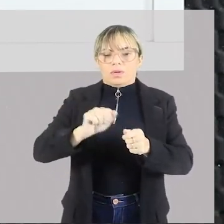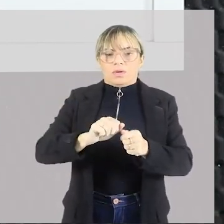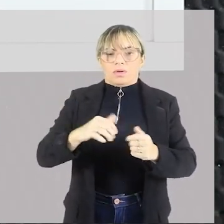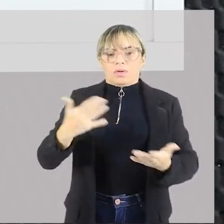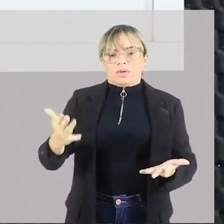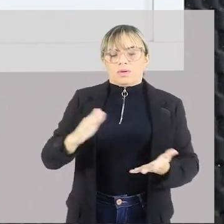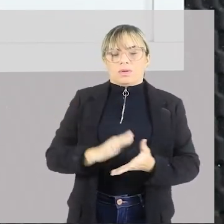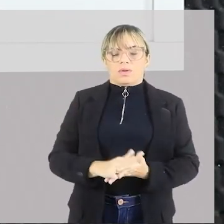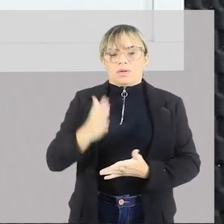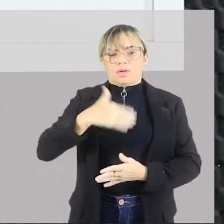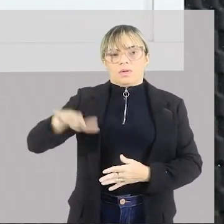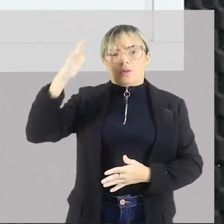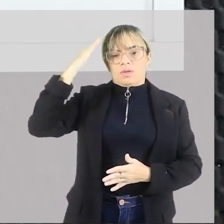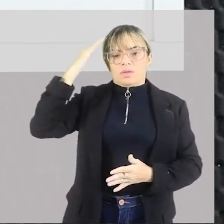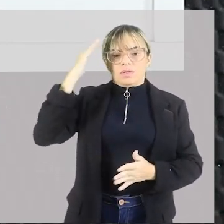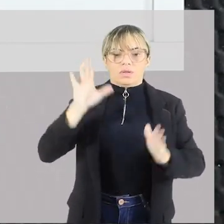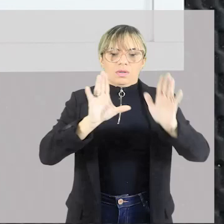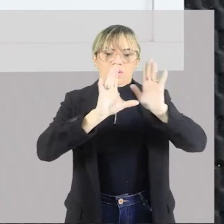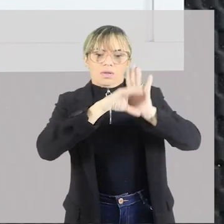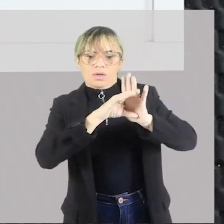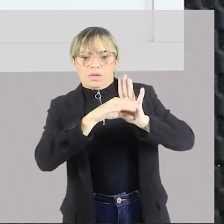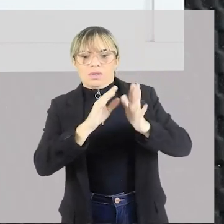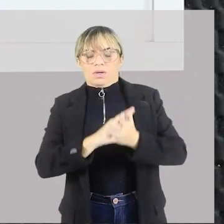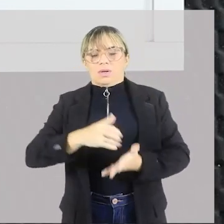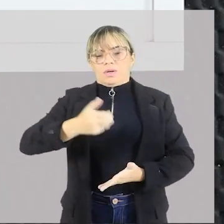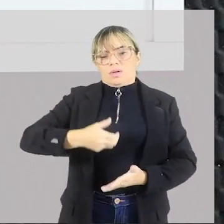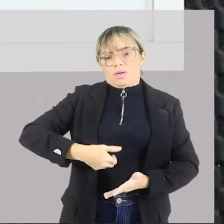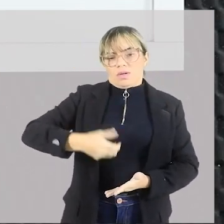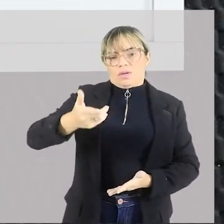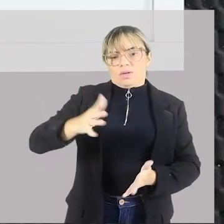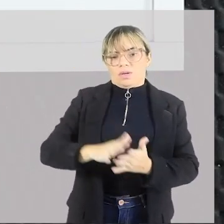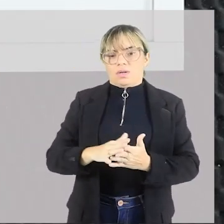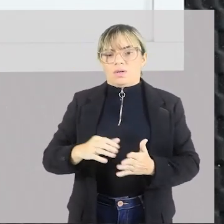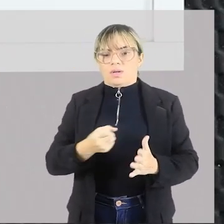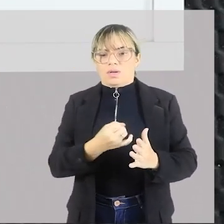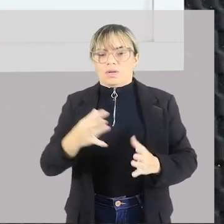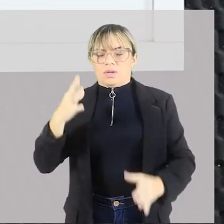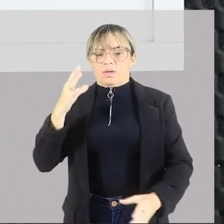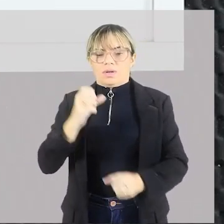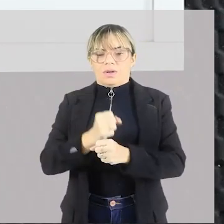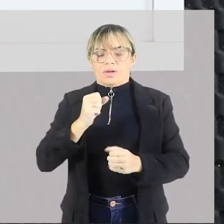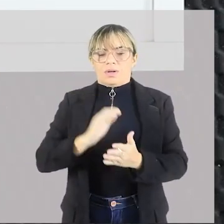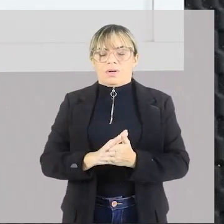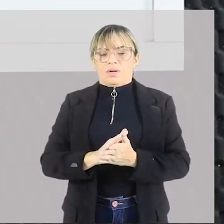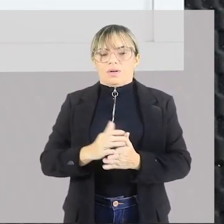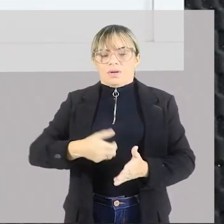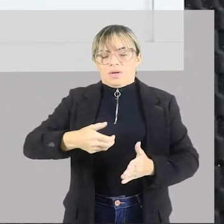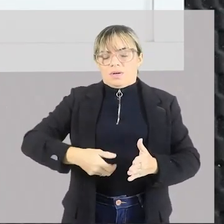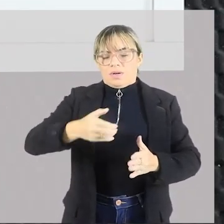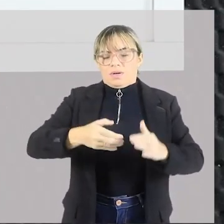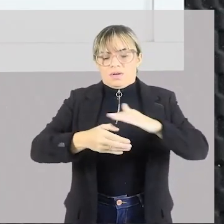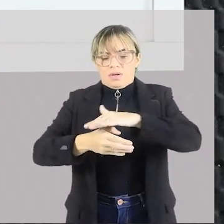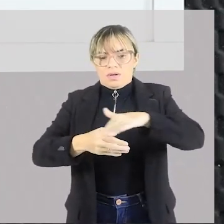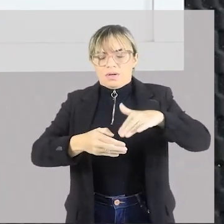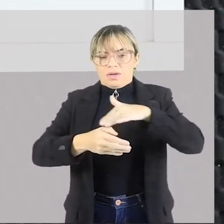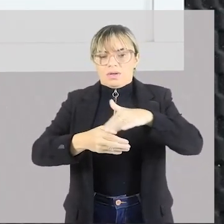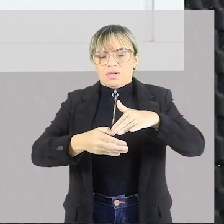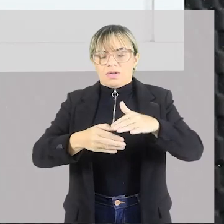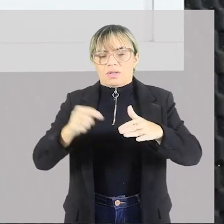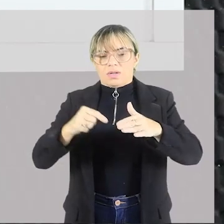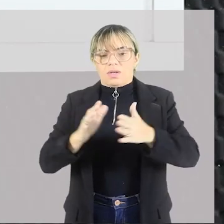e entender esse conceito ao jogar um dado qual a probabilidade da face superior seu número par ora